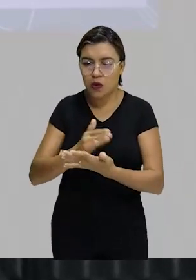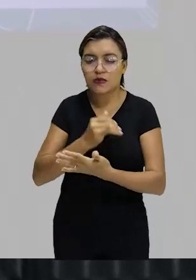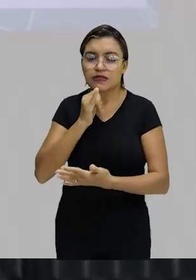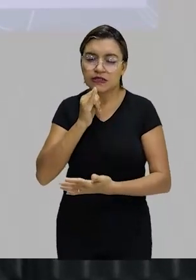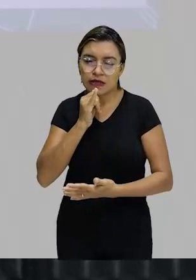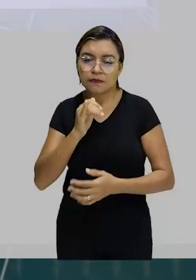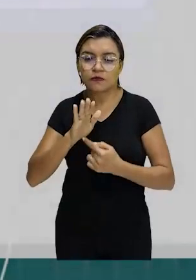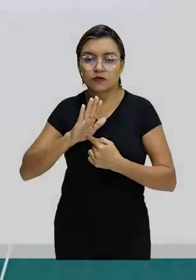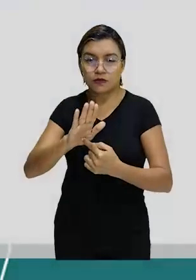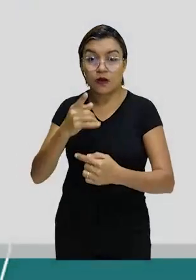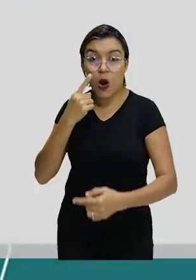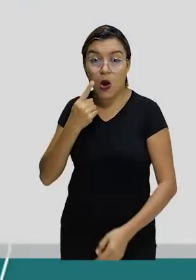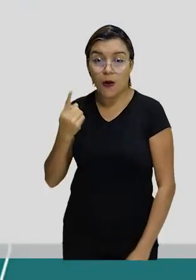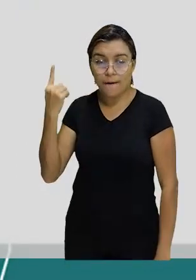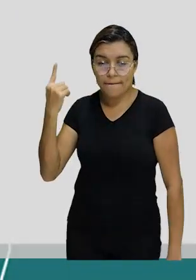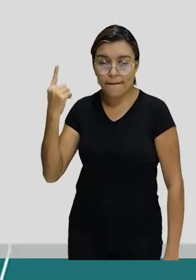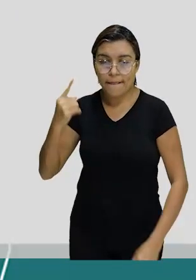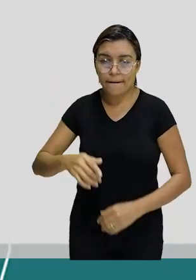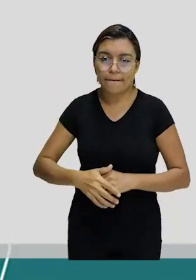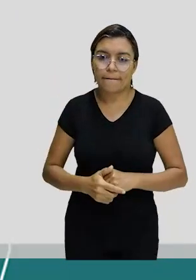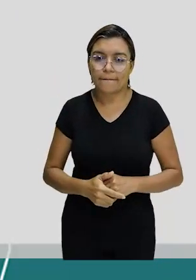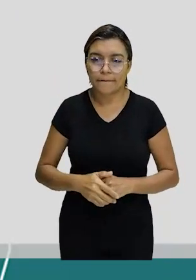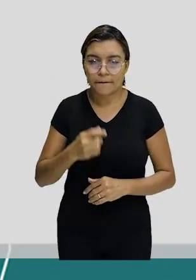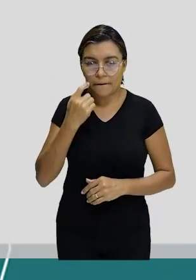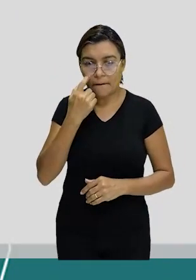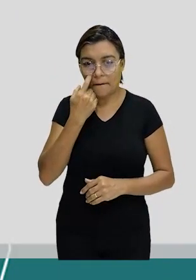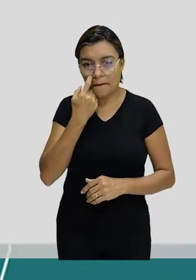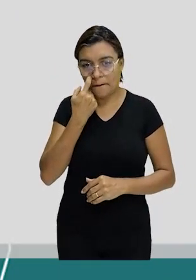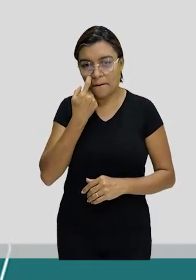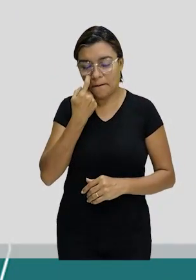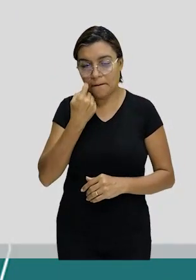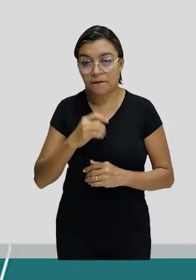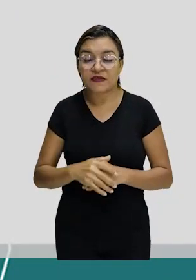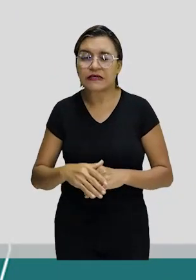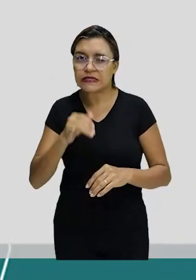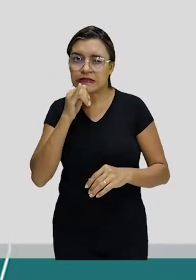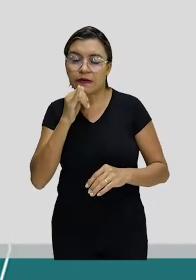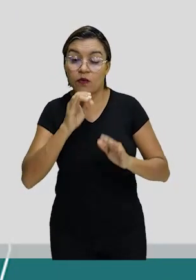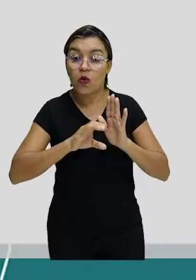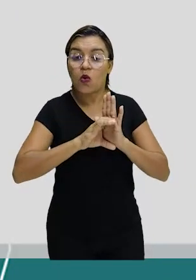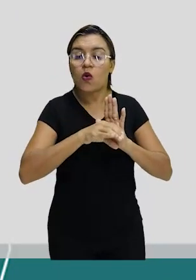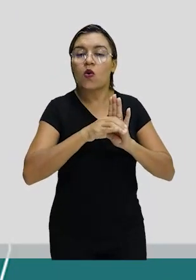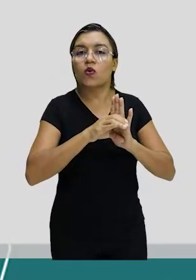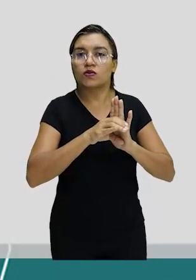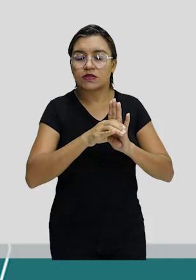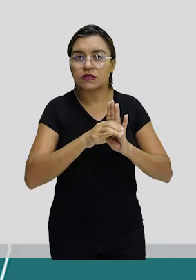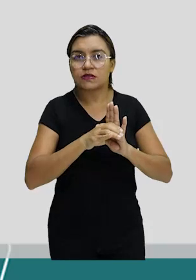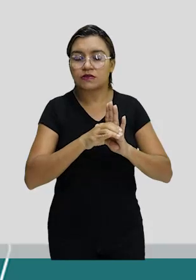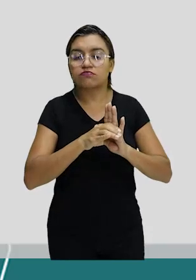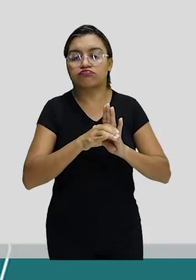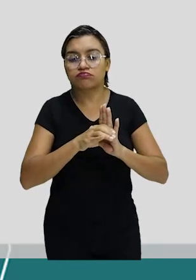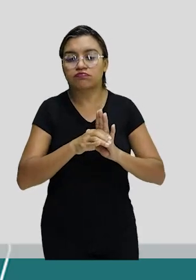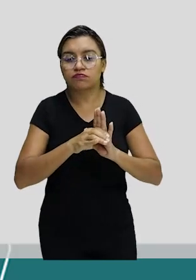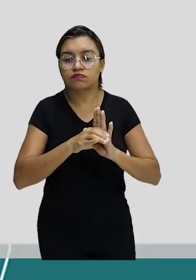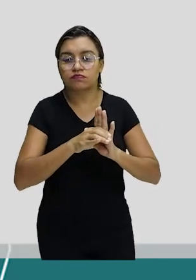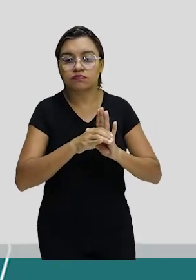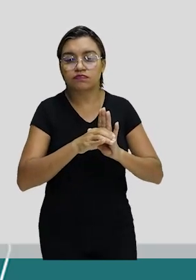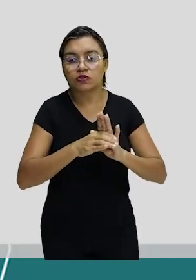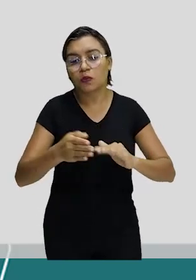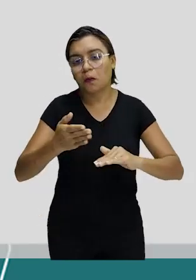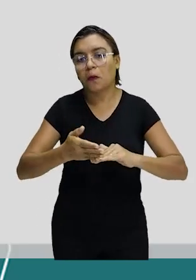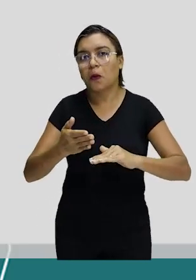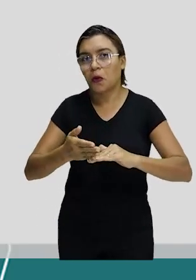melhor. Em Modern West, né, nesse conceito de moderno do Ocidente,